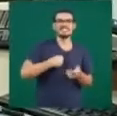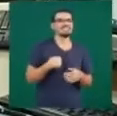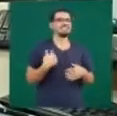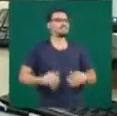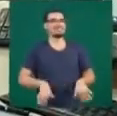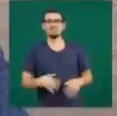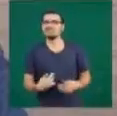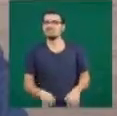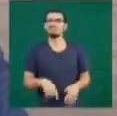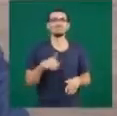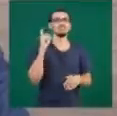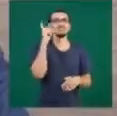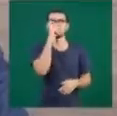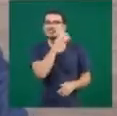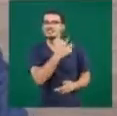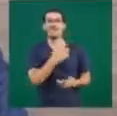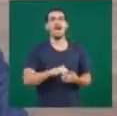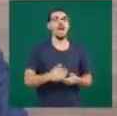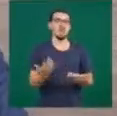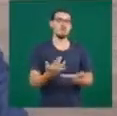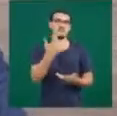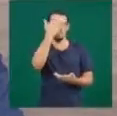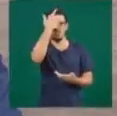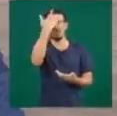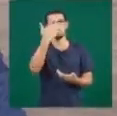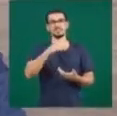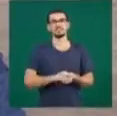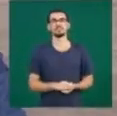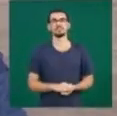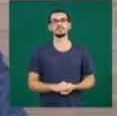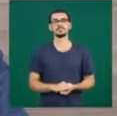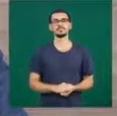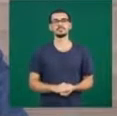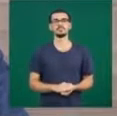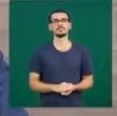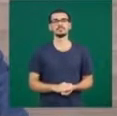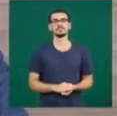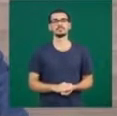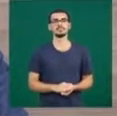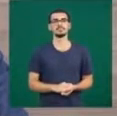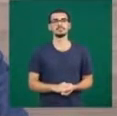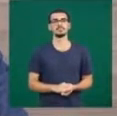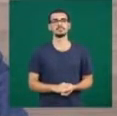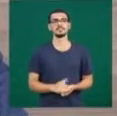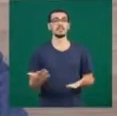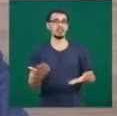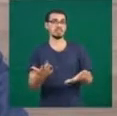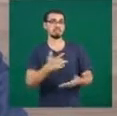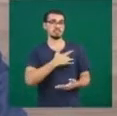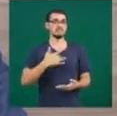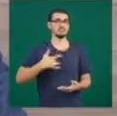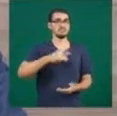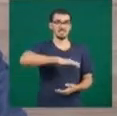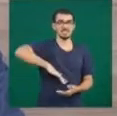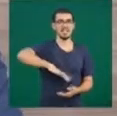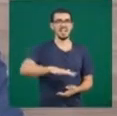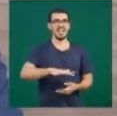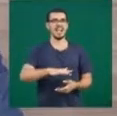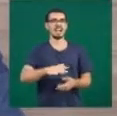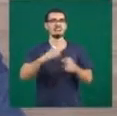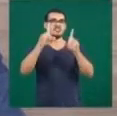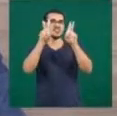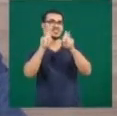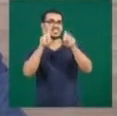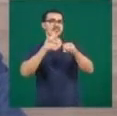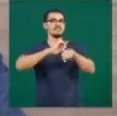bem mais fácil. E agora nós vamos falar de saúde, de um problema que atinge pelo menos 3% da população, a psoríase. É possível